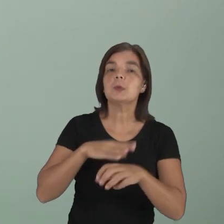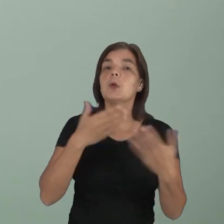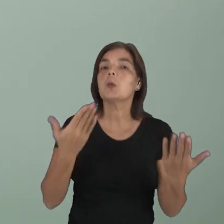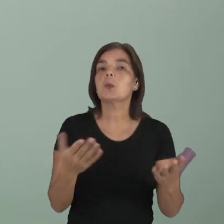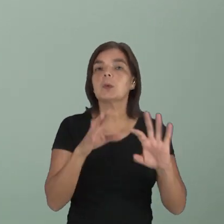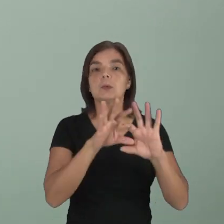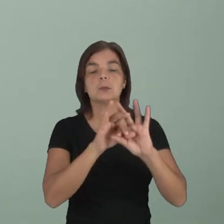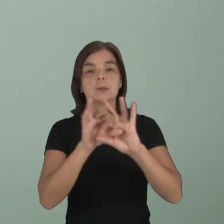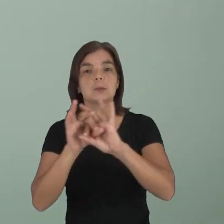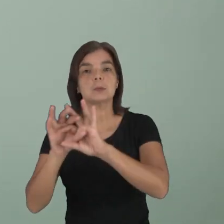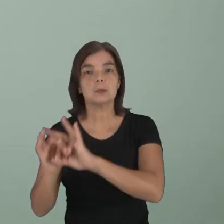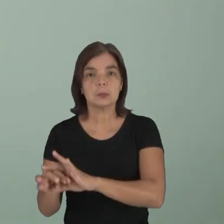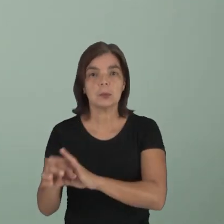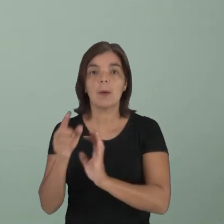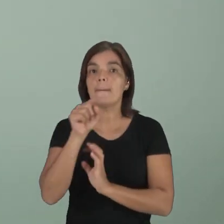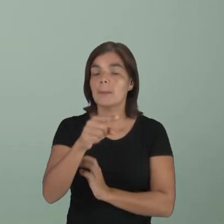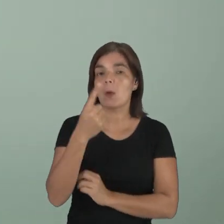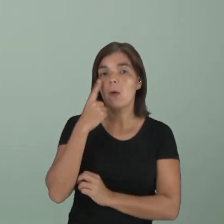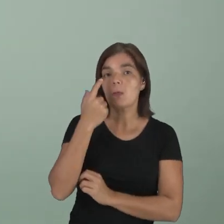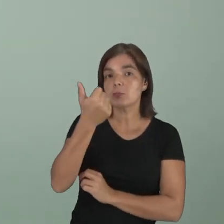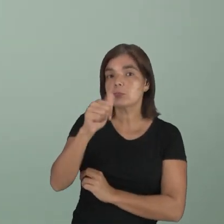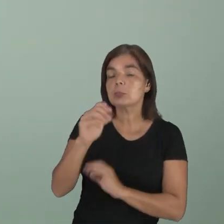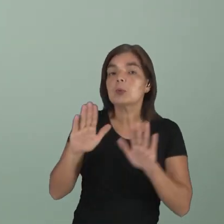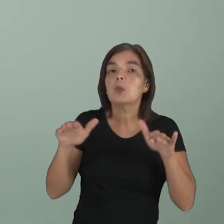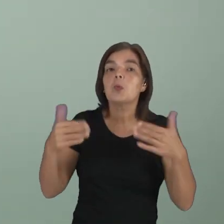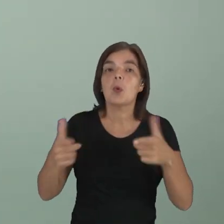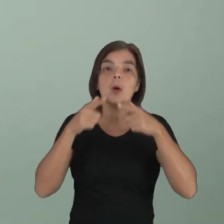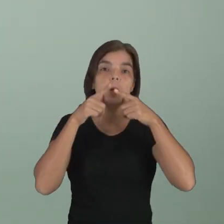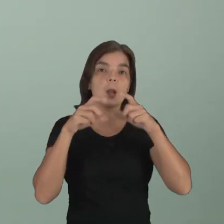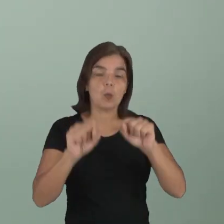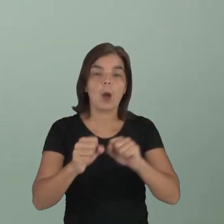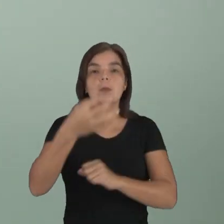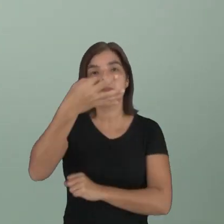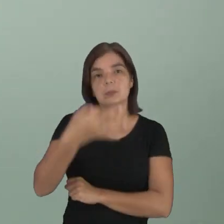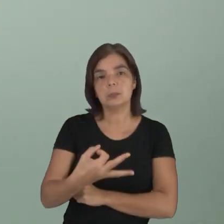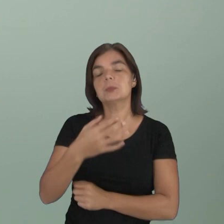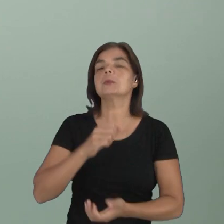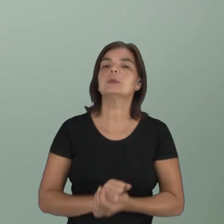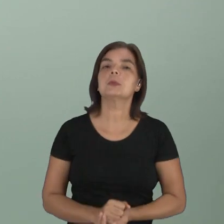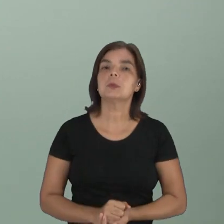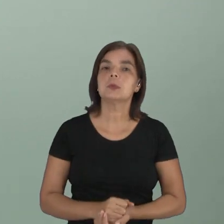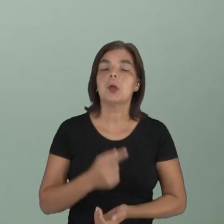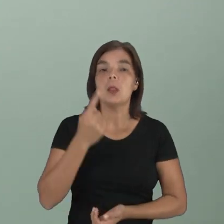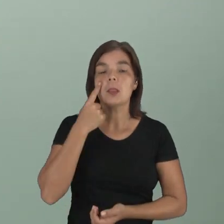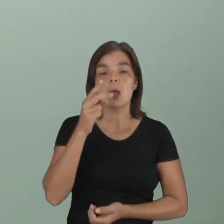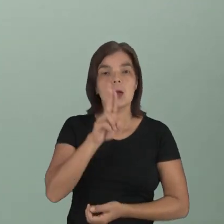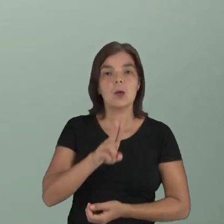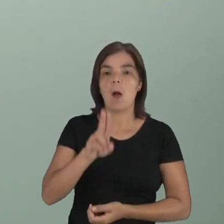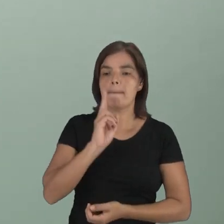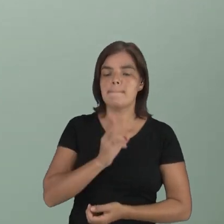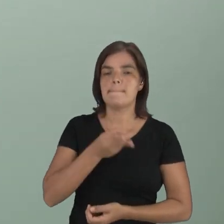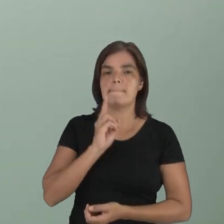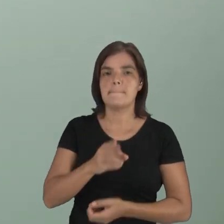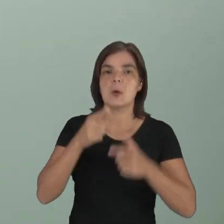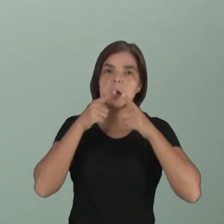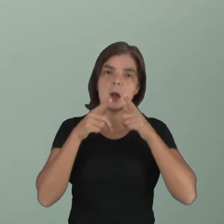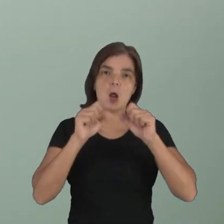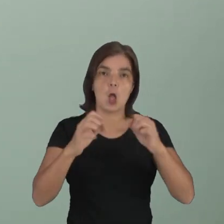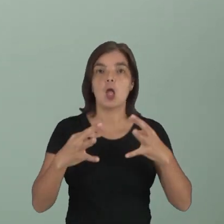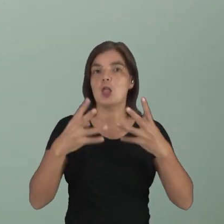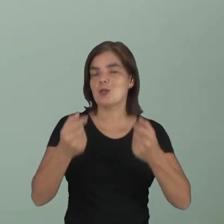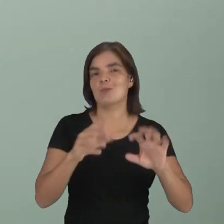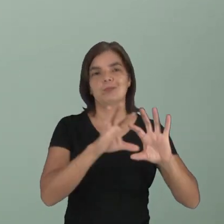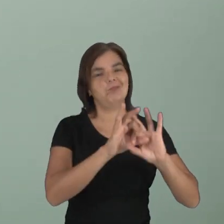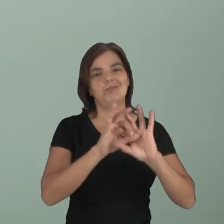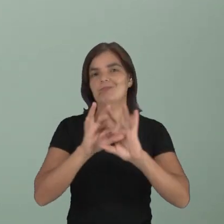que contexto eu estou? Para você verificar qual é a linguagem adequada. Não se utiliza a mesma linguagem em